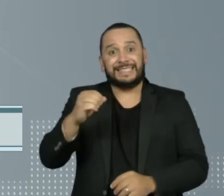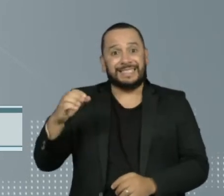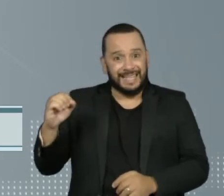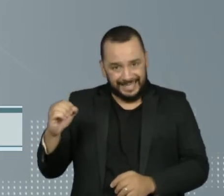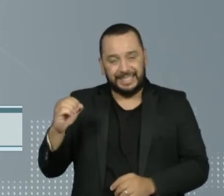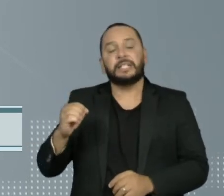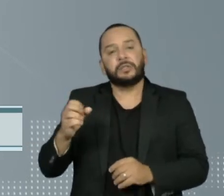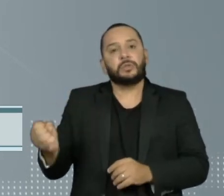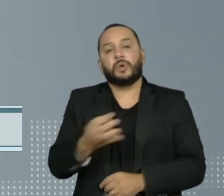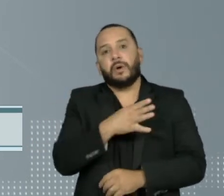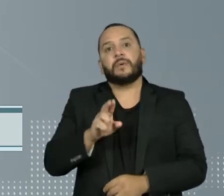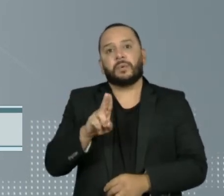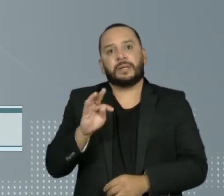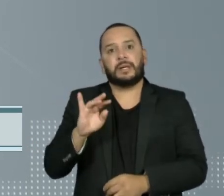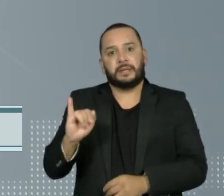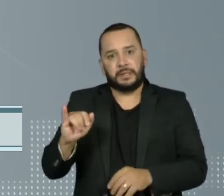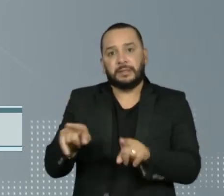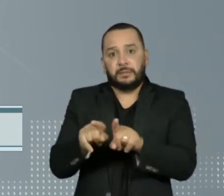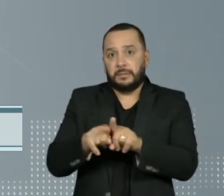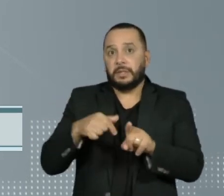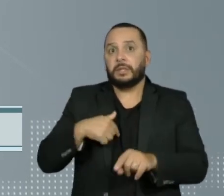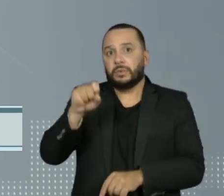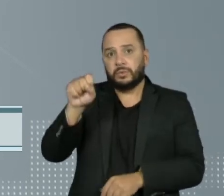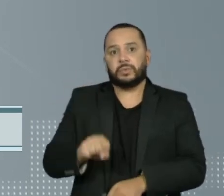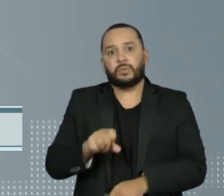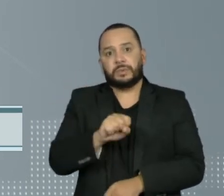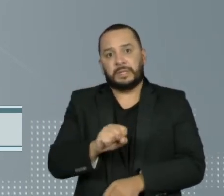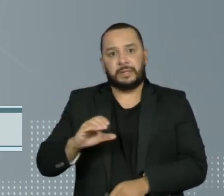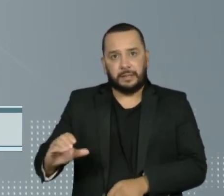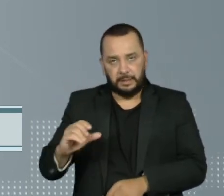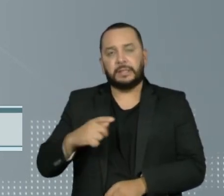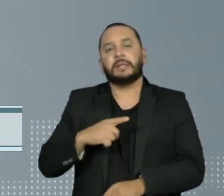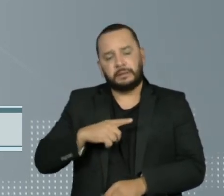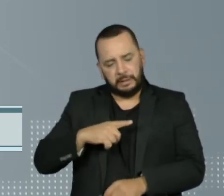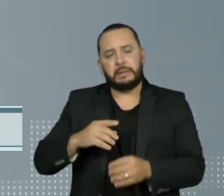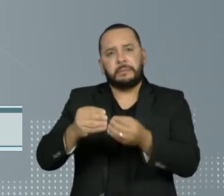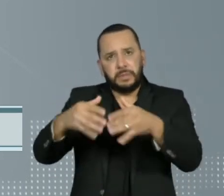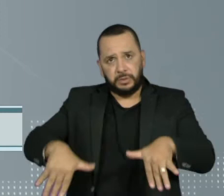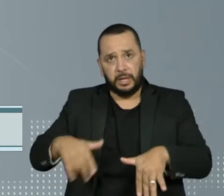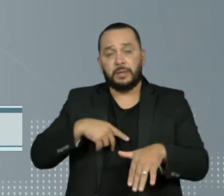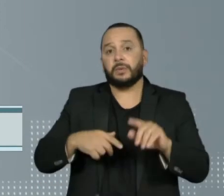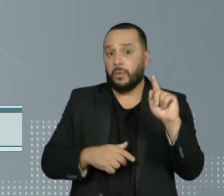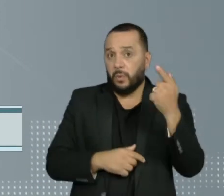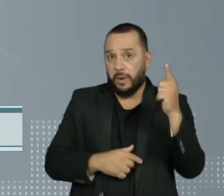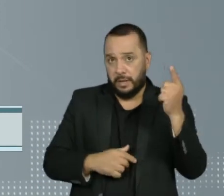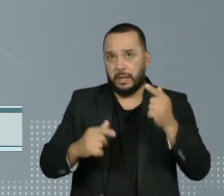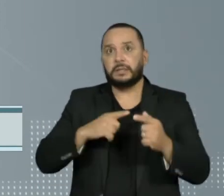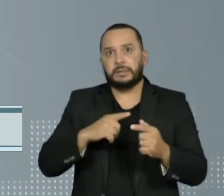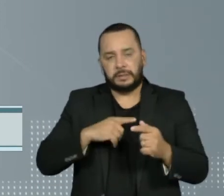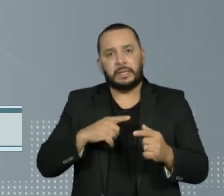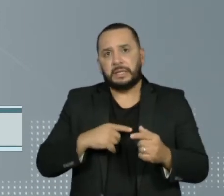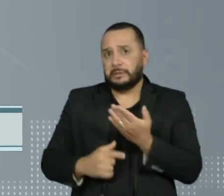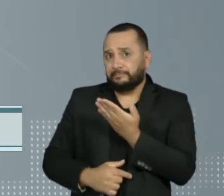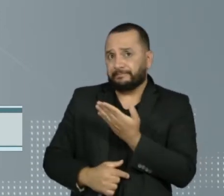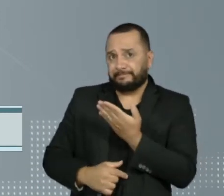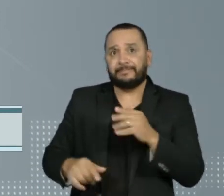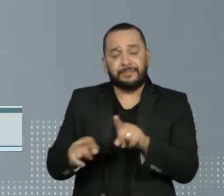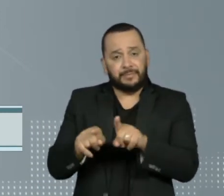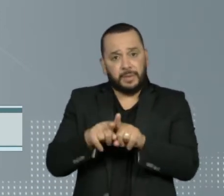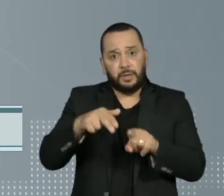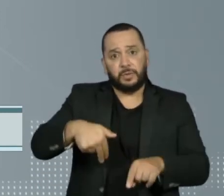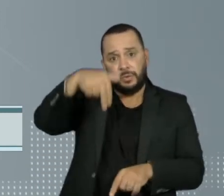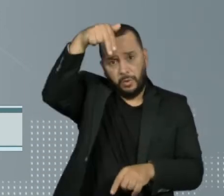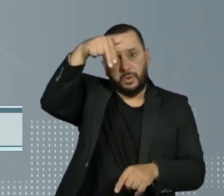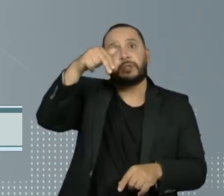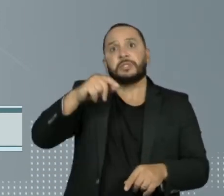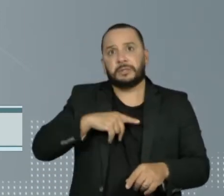UTI. Na região sul, Santa Catarina é o estado mais atingido. No centro-oeste, Goiás tem mais casos. E na região norte, o maior número de